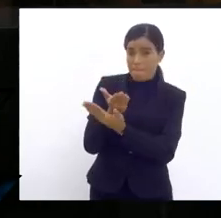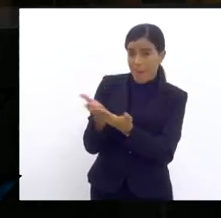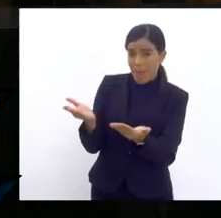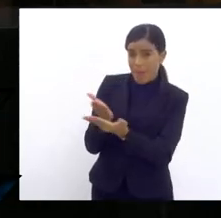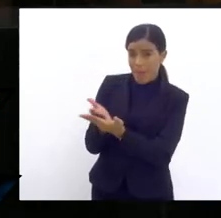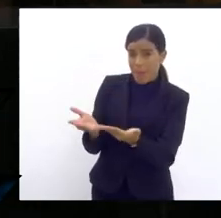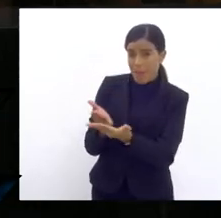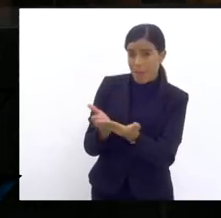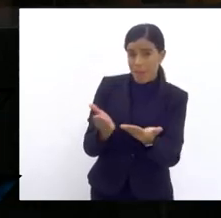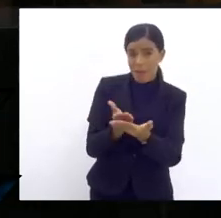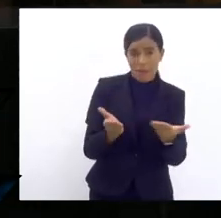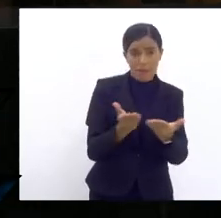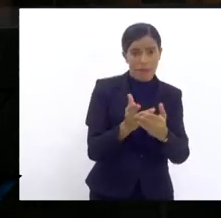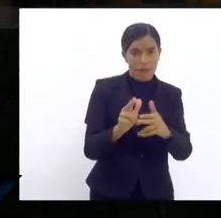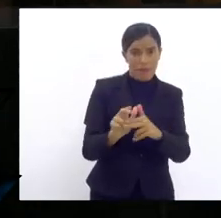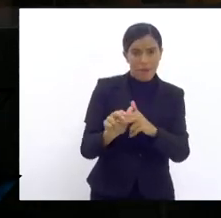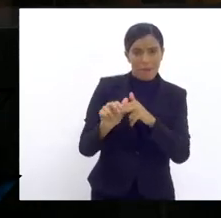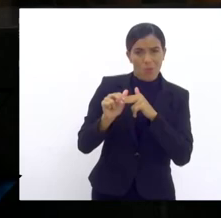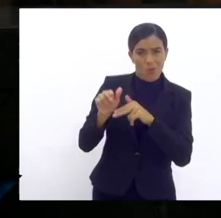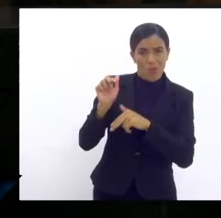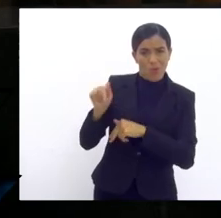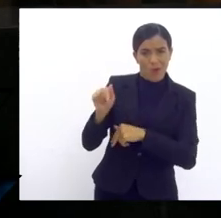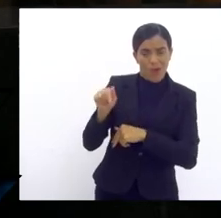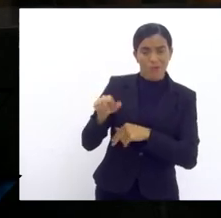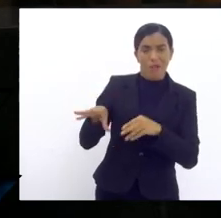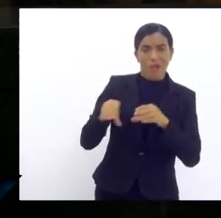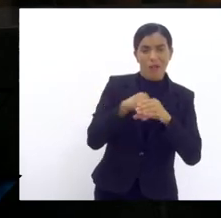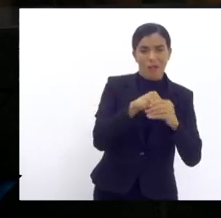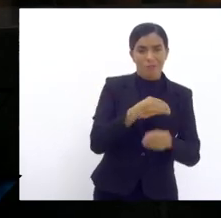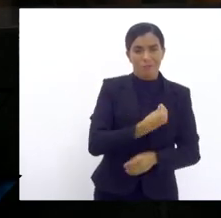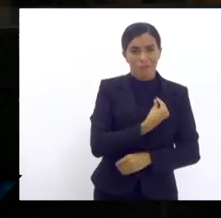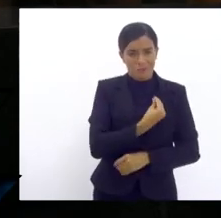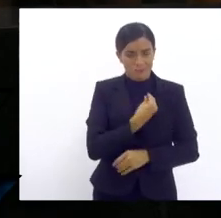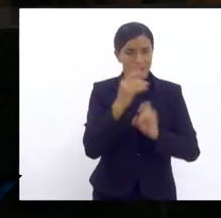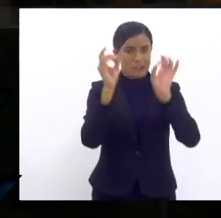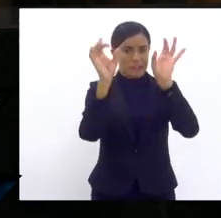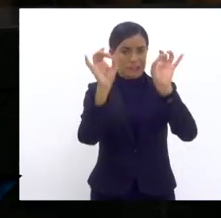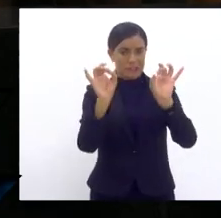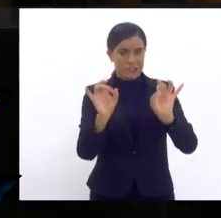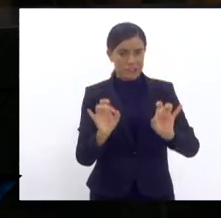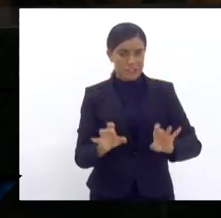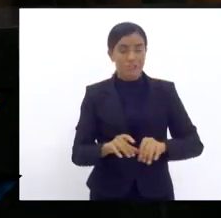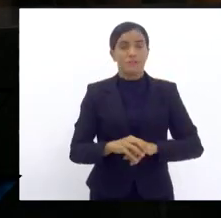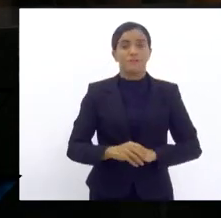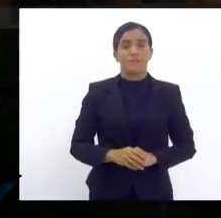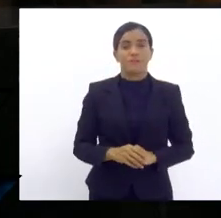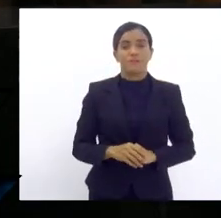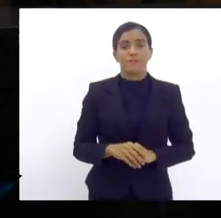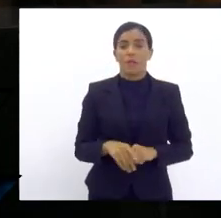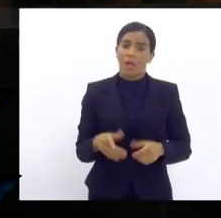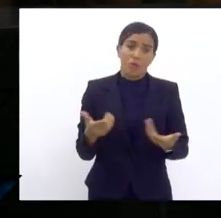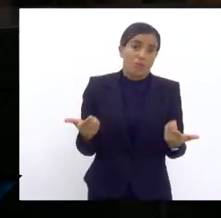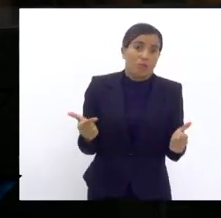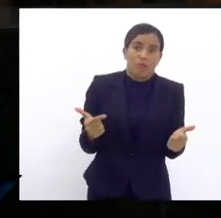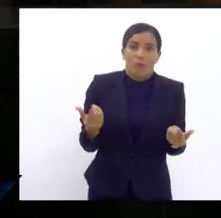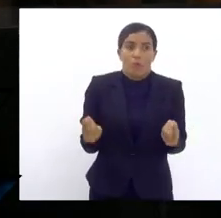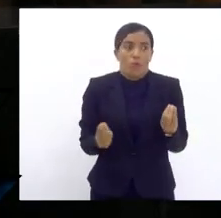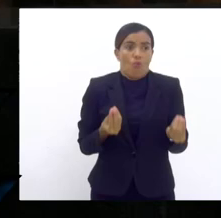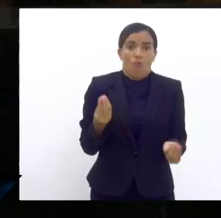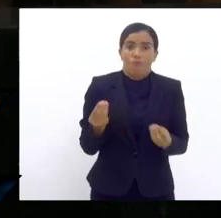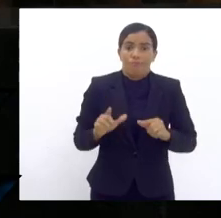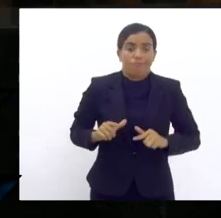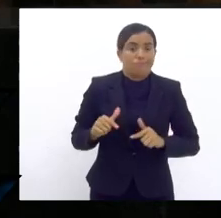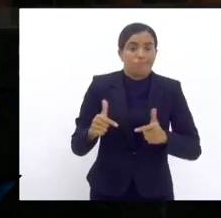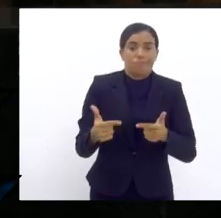que derivam do royalt das participações especiais que não temos o que fazer porque